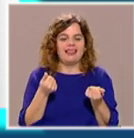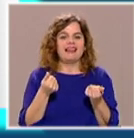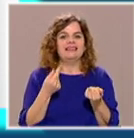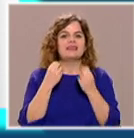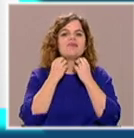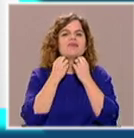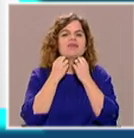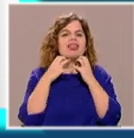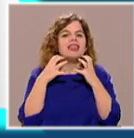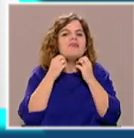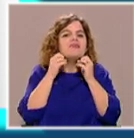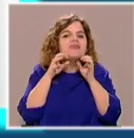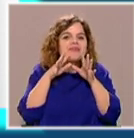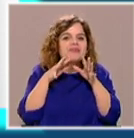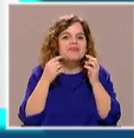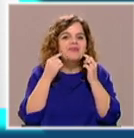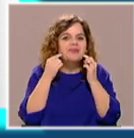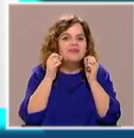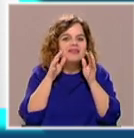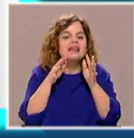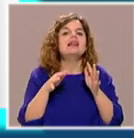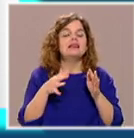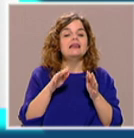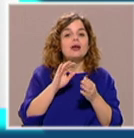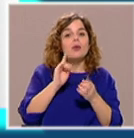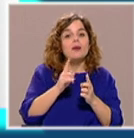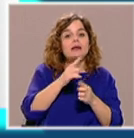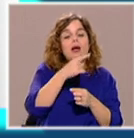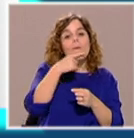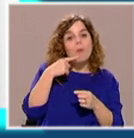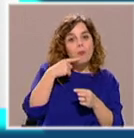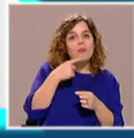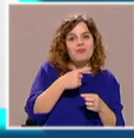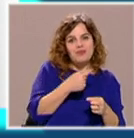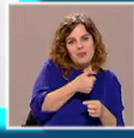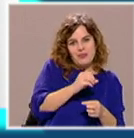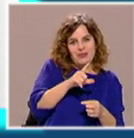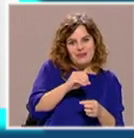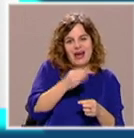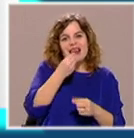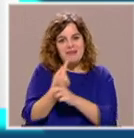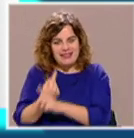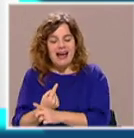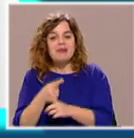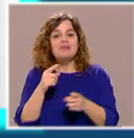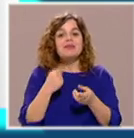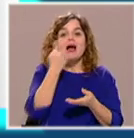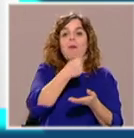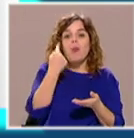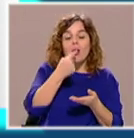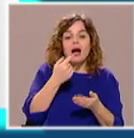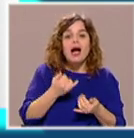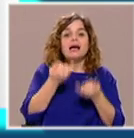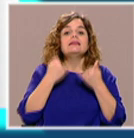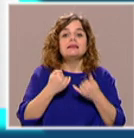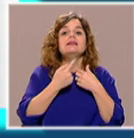glândulas salivares. E na boca, então, forma-se o bolo alimentar. Da boca, qual é o órgão que se segue, que está ligado à